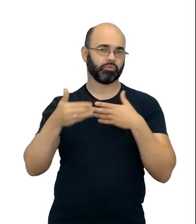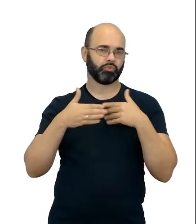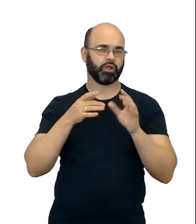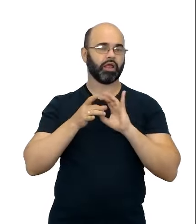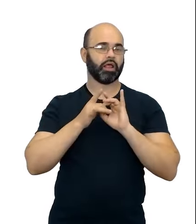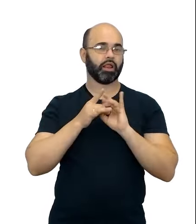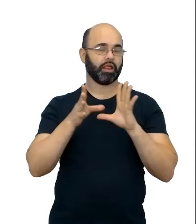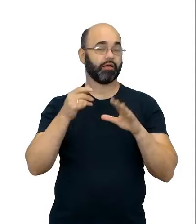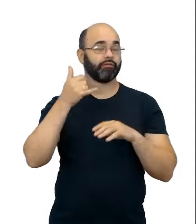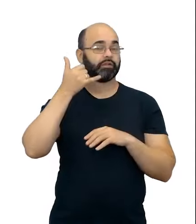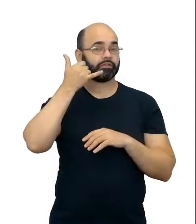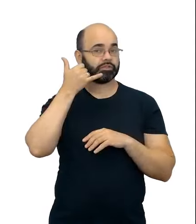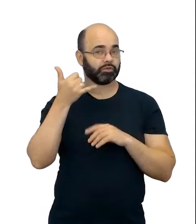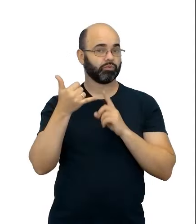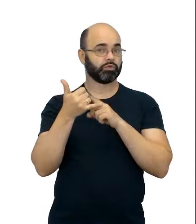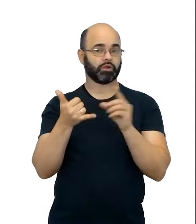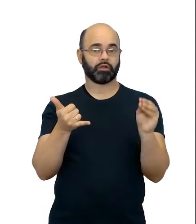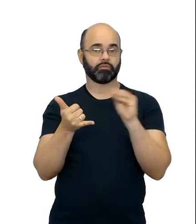montagens, ele pode